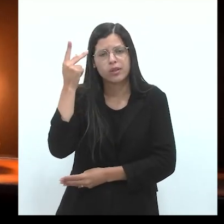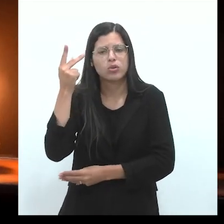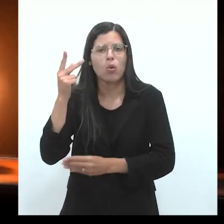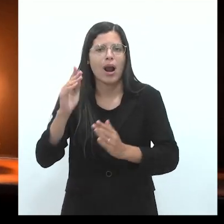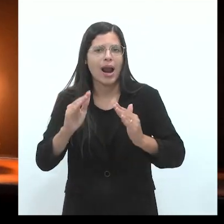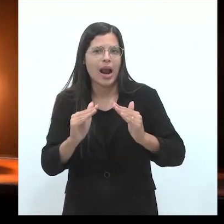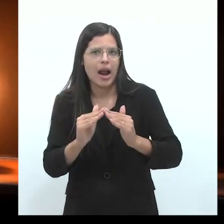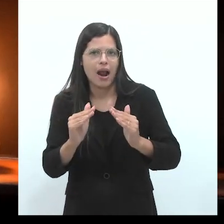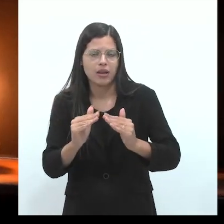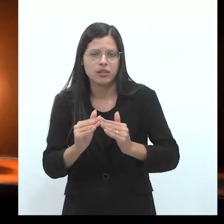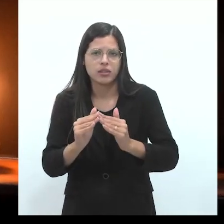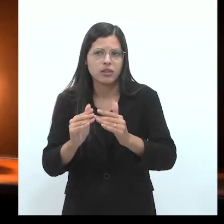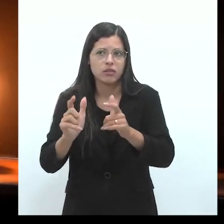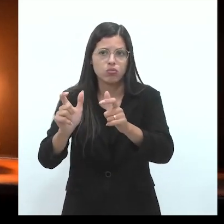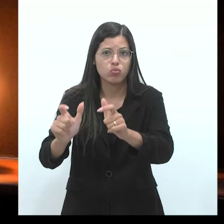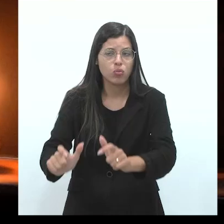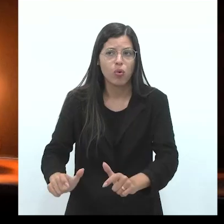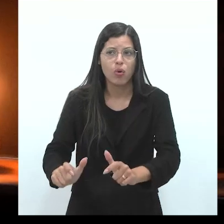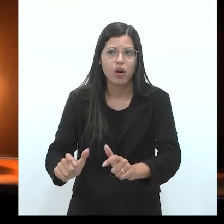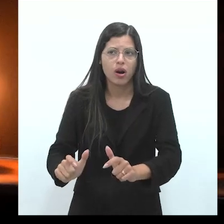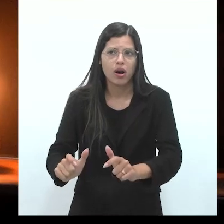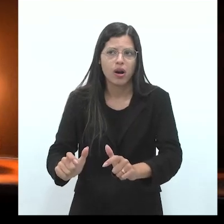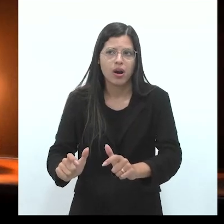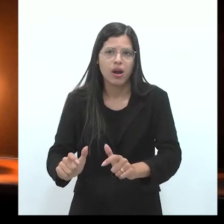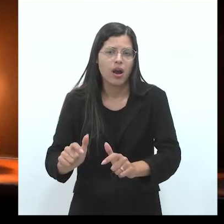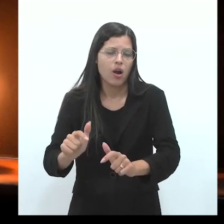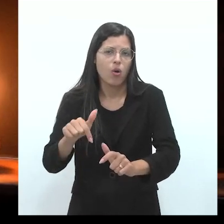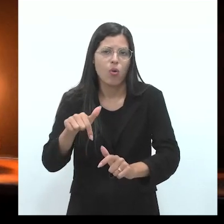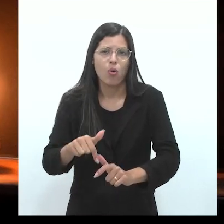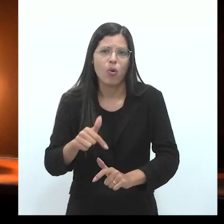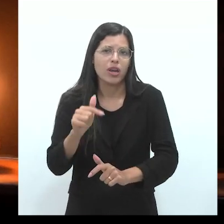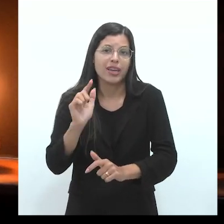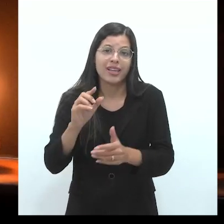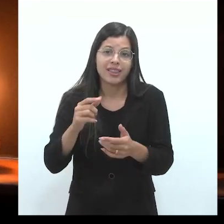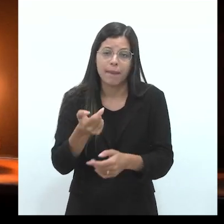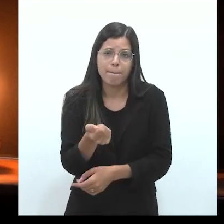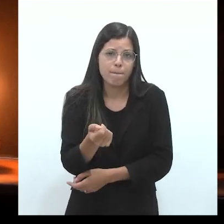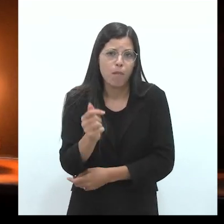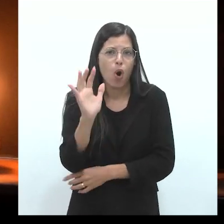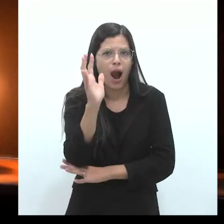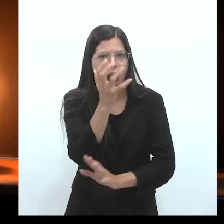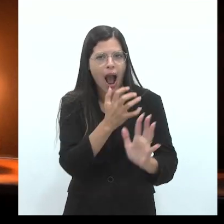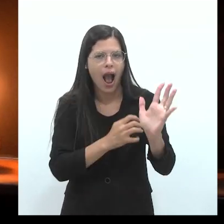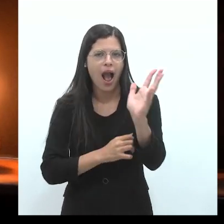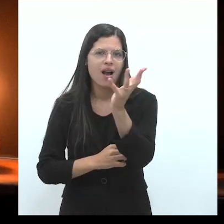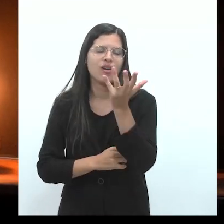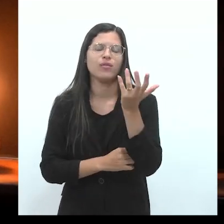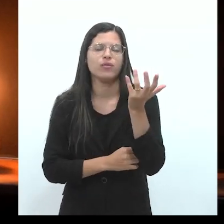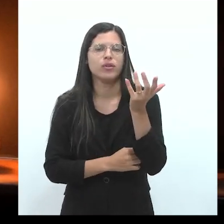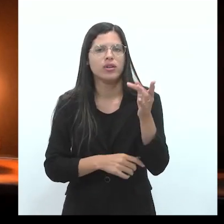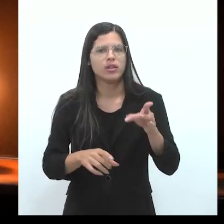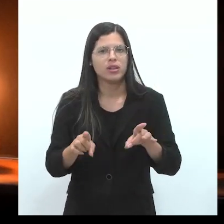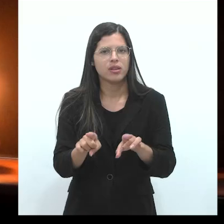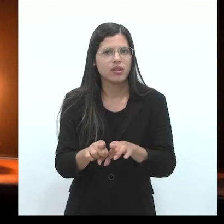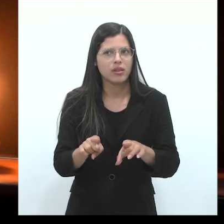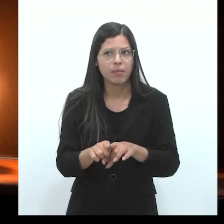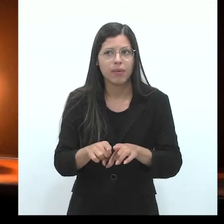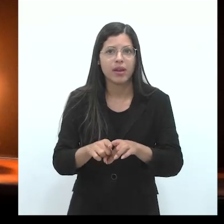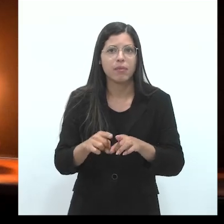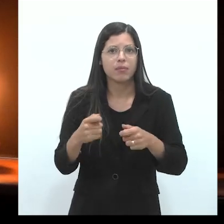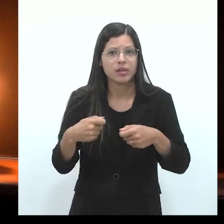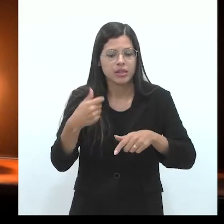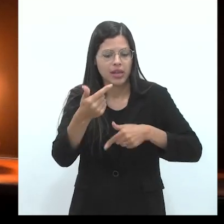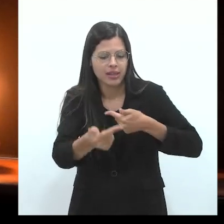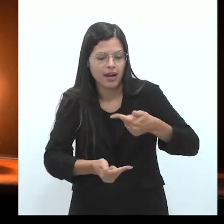moram em regiões que têm são regiões menos arborizadas. São pessoas que muitas vezes têm